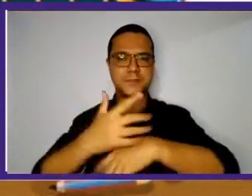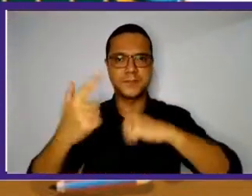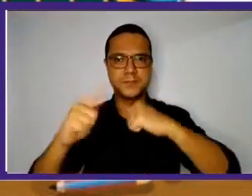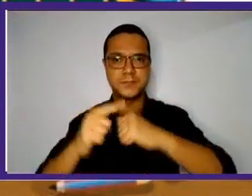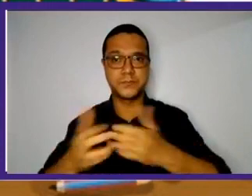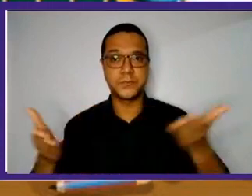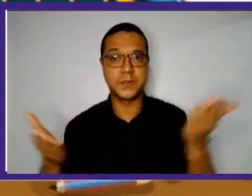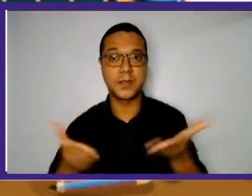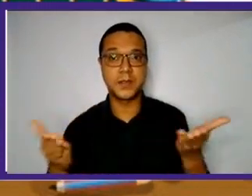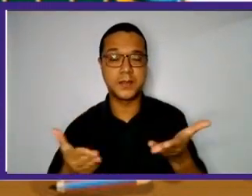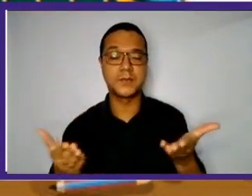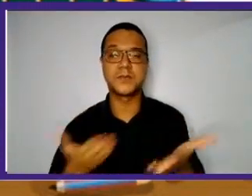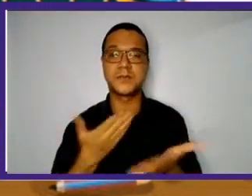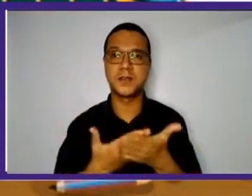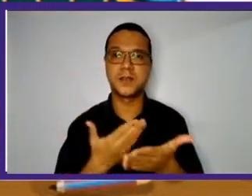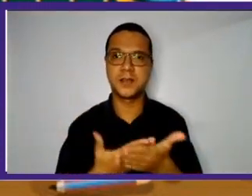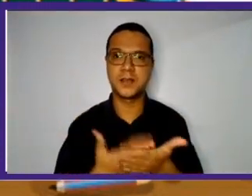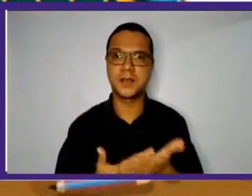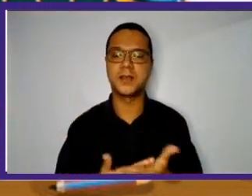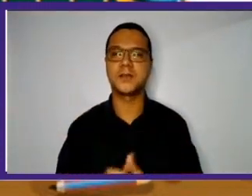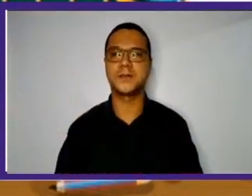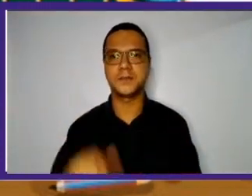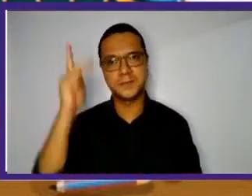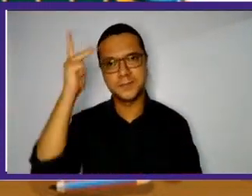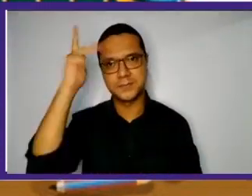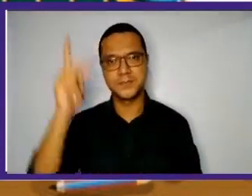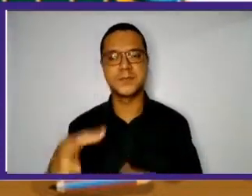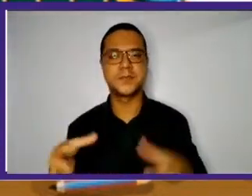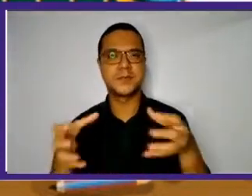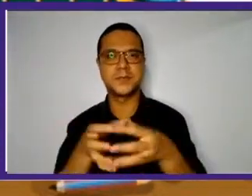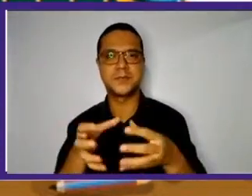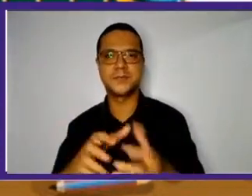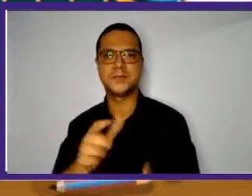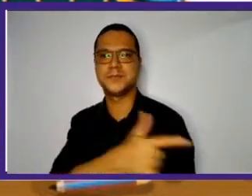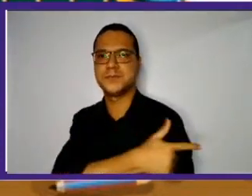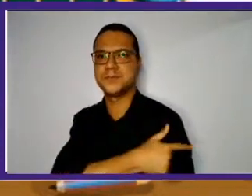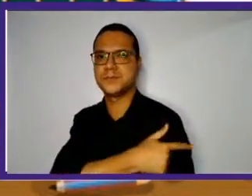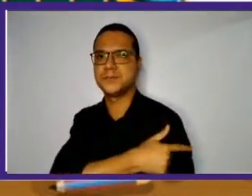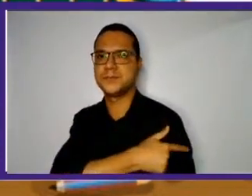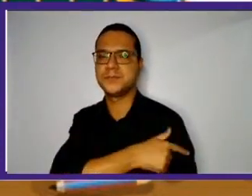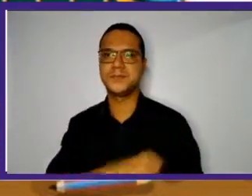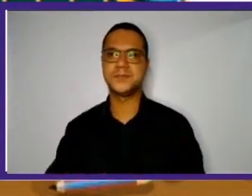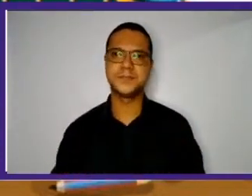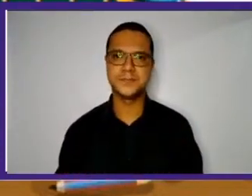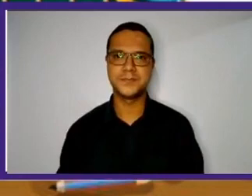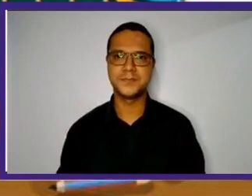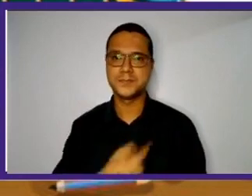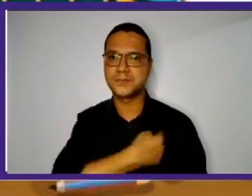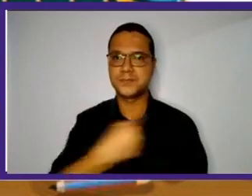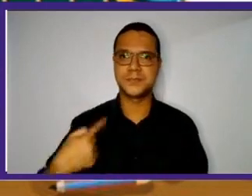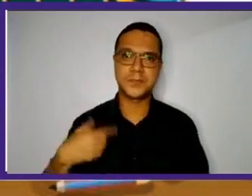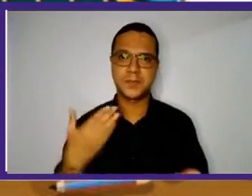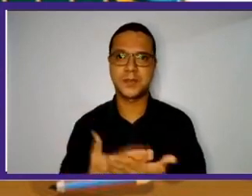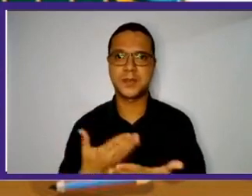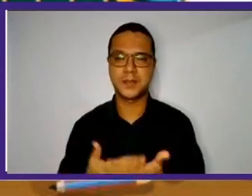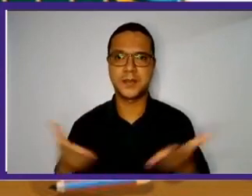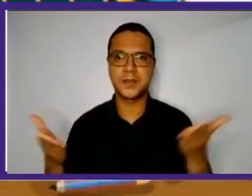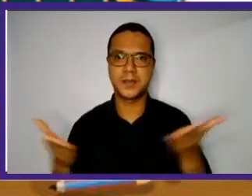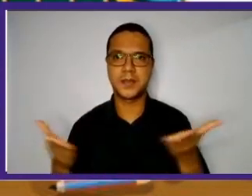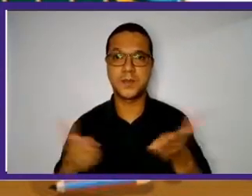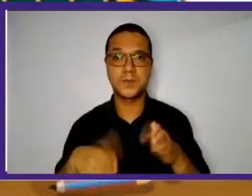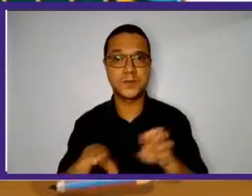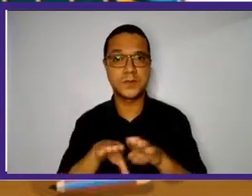a nossa aula de hoje será direcionada à turminha do segundo ano. A nossa aula de